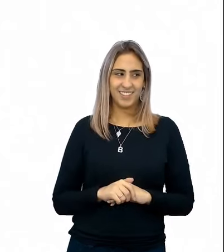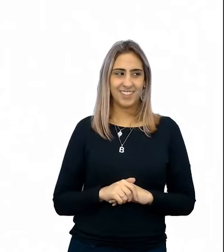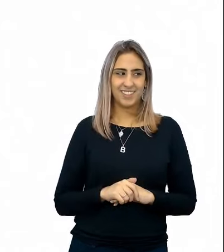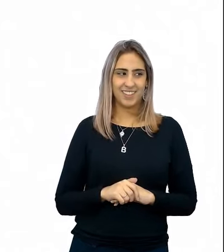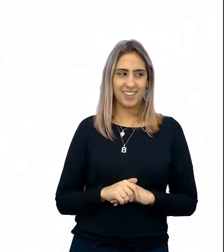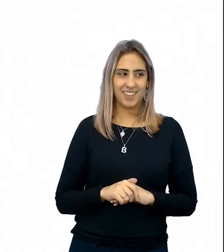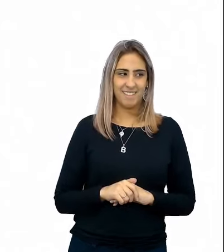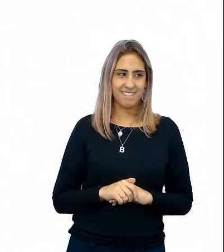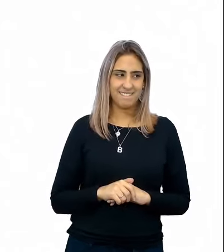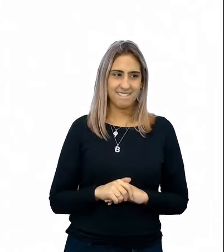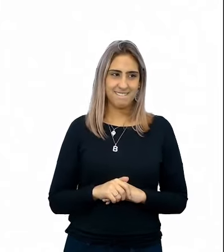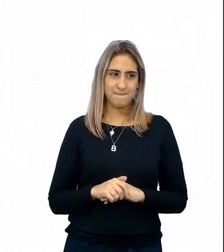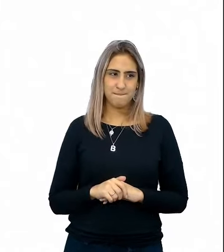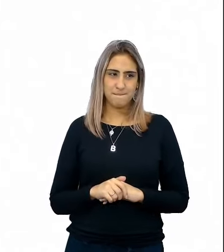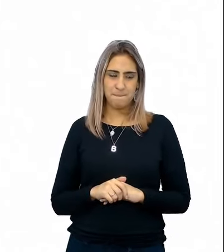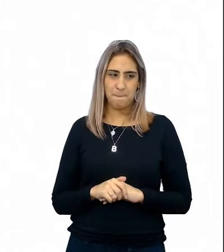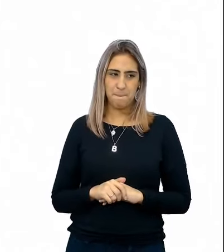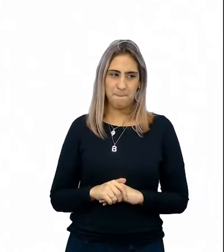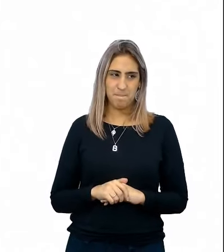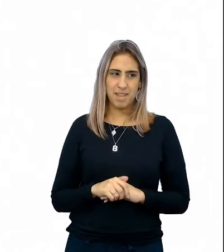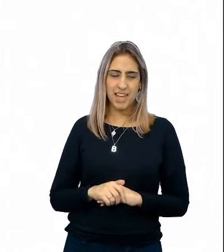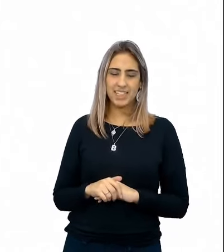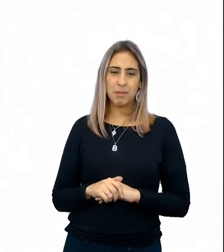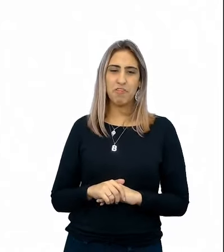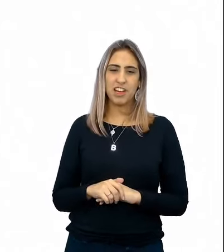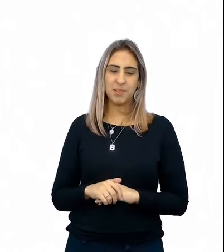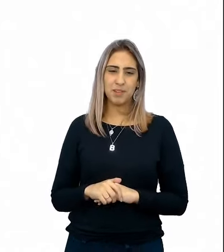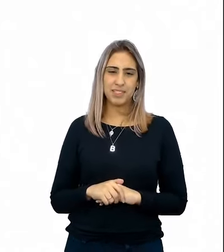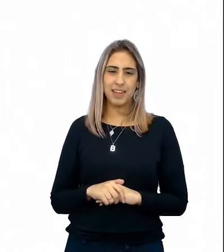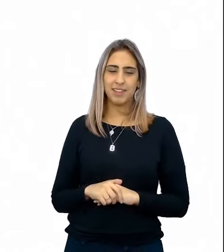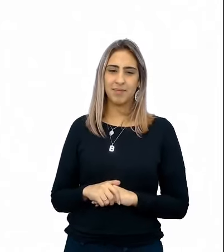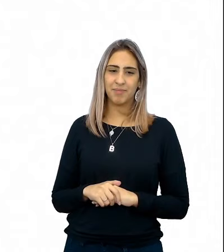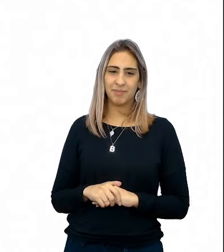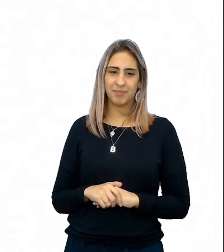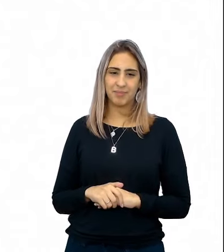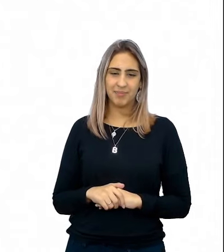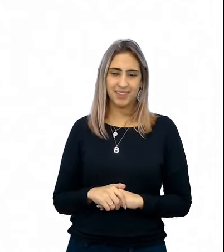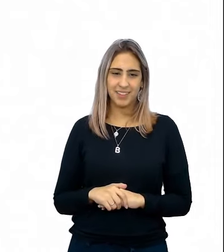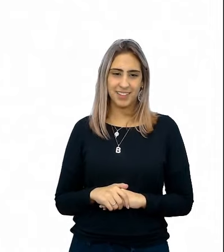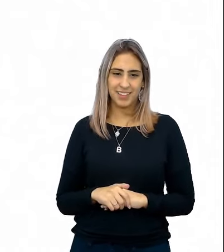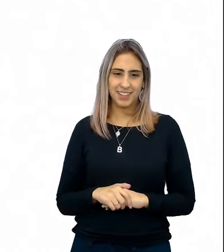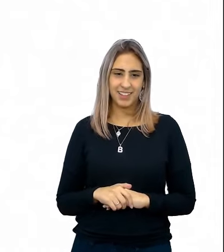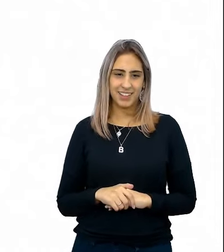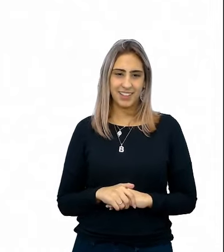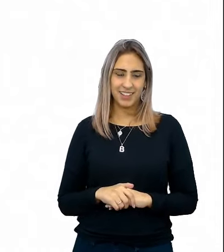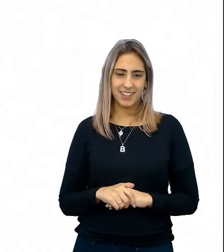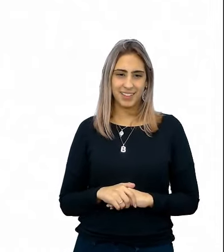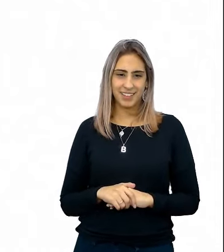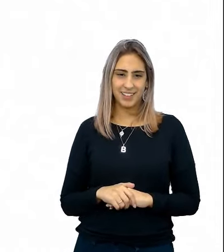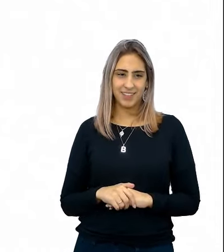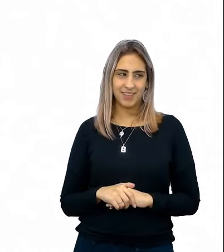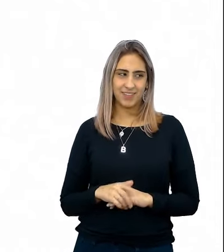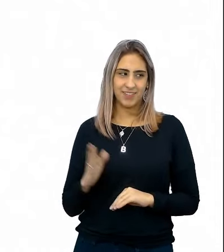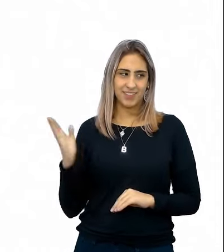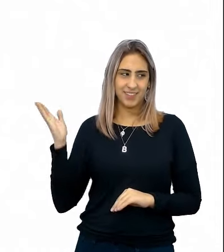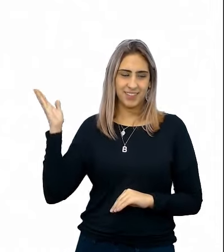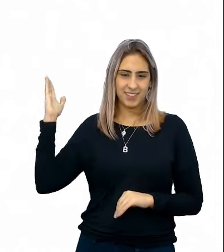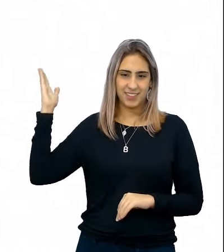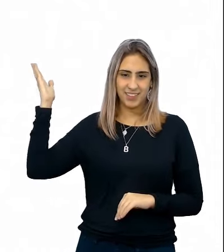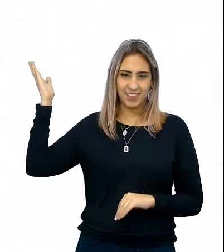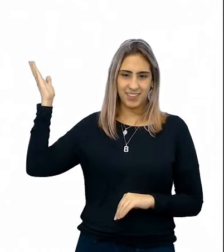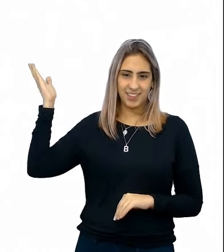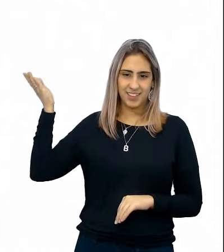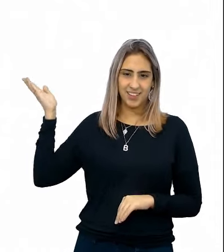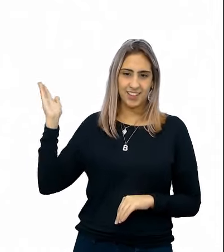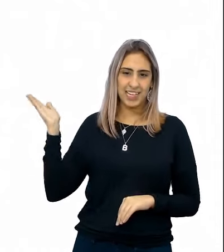dia a dia. Vocês percebem que tem foco na habilidade 17, que é reconhecer e relacionar períodos do